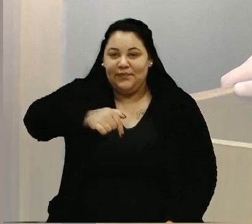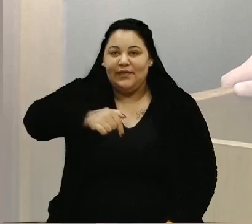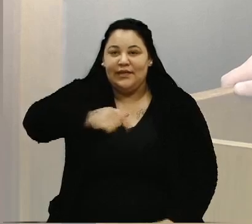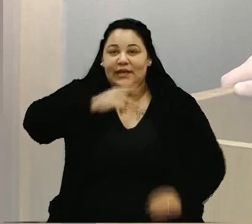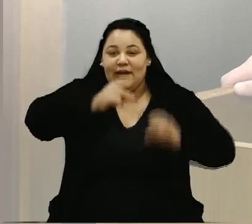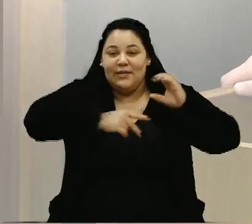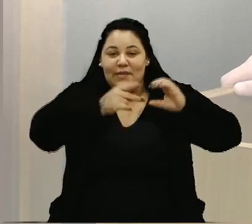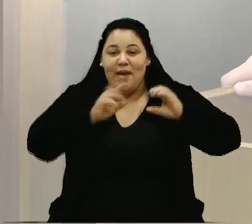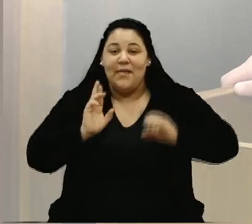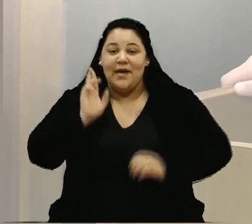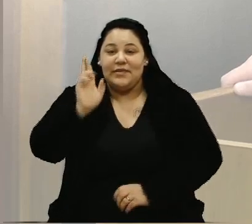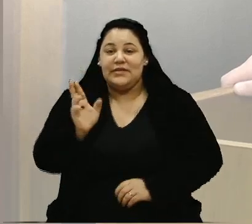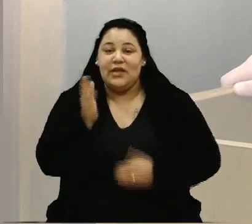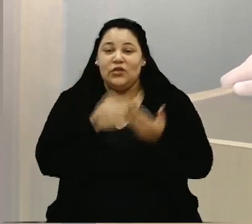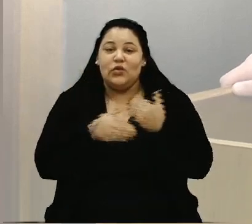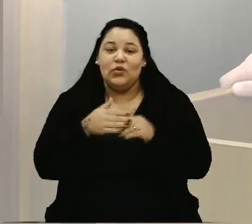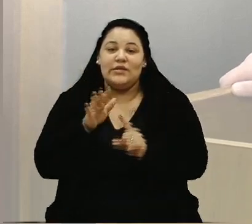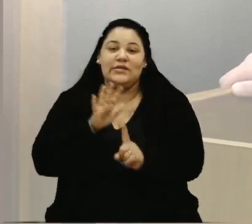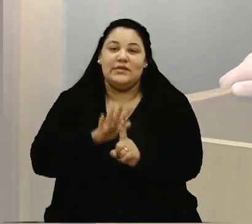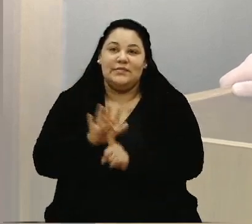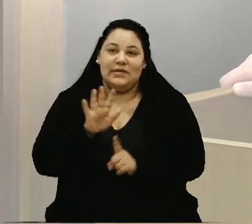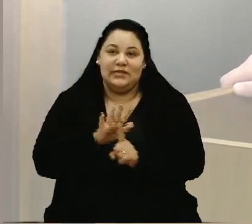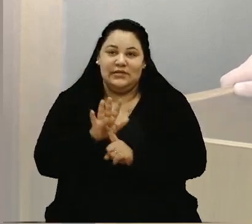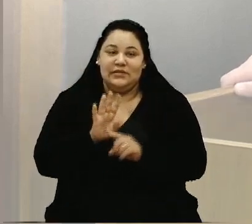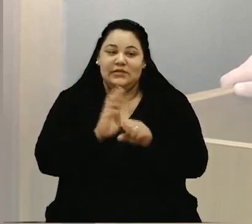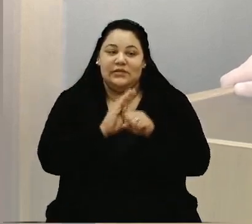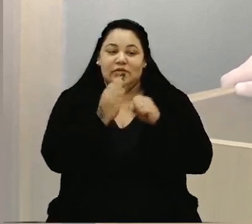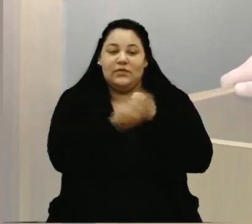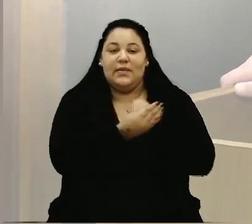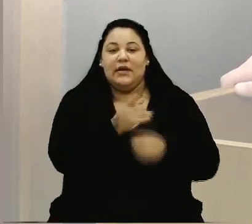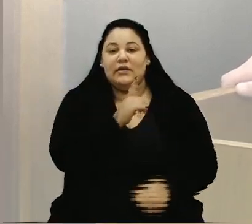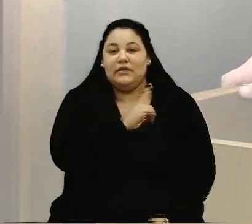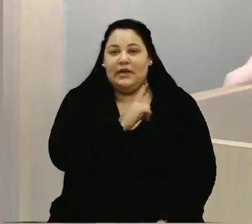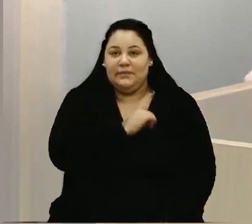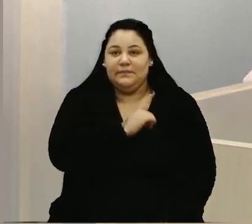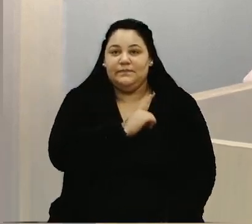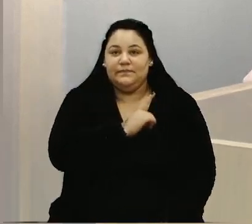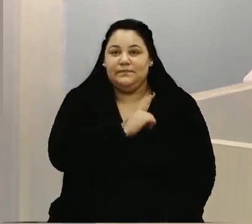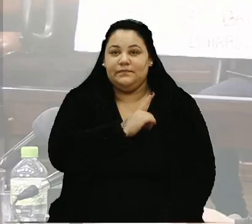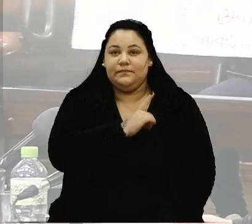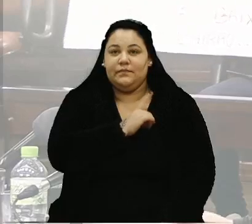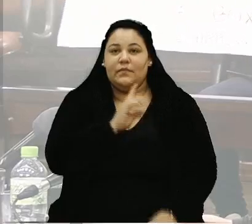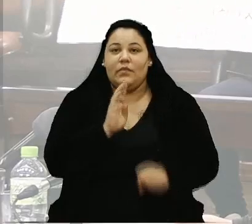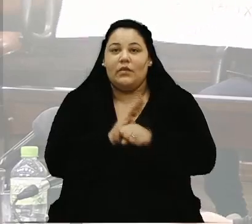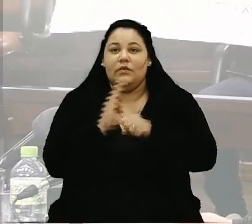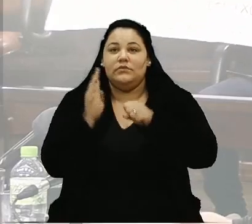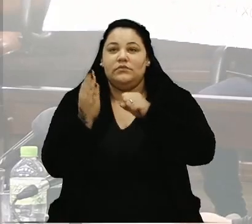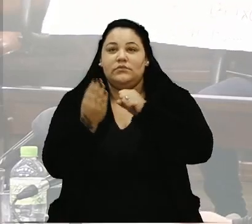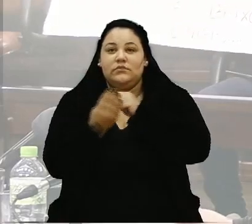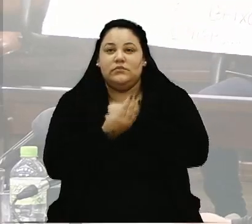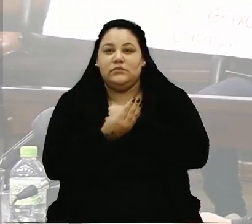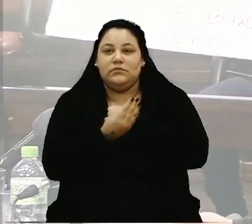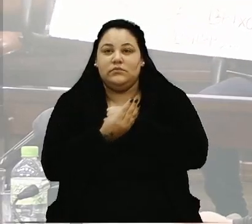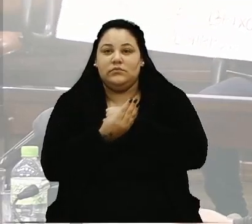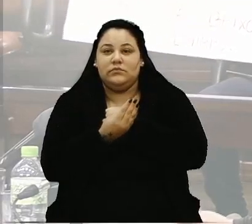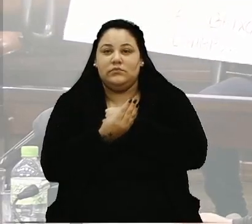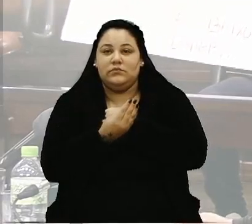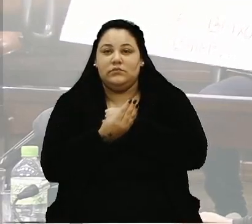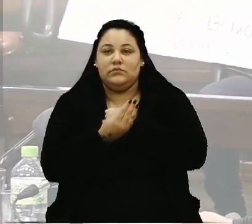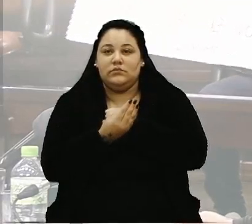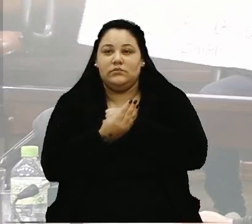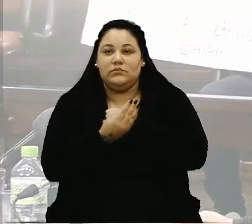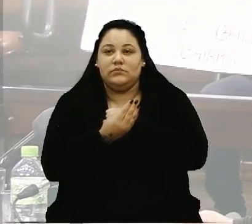representar as demandas que esse bairro tem. Um bairro que está negligenciado, que